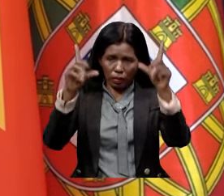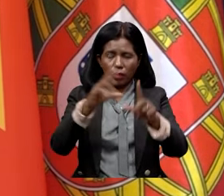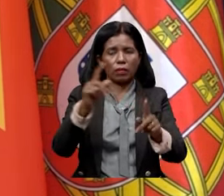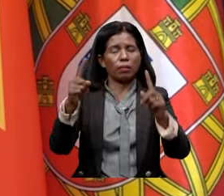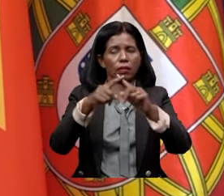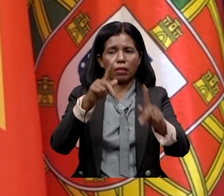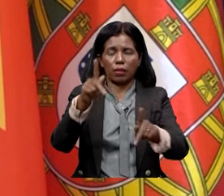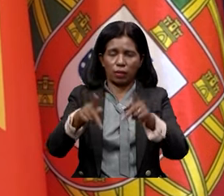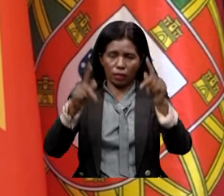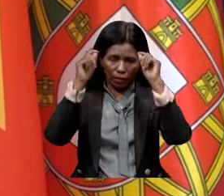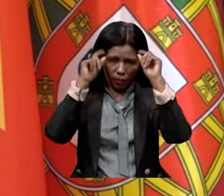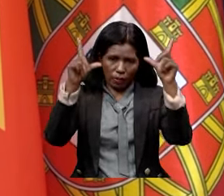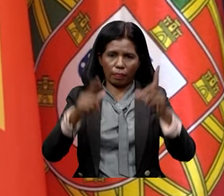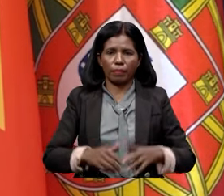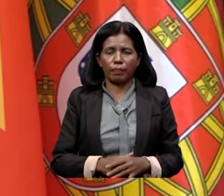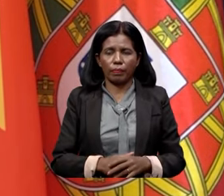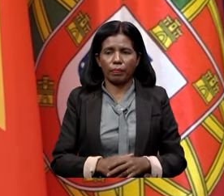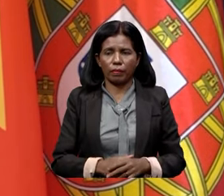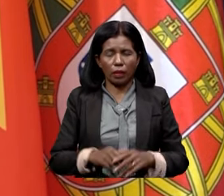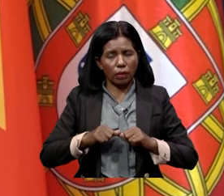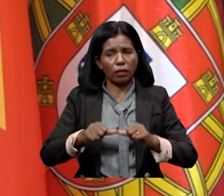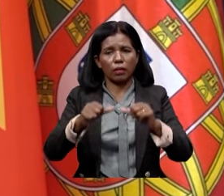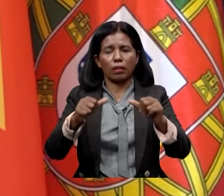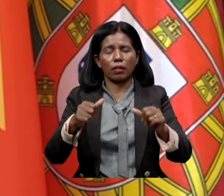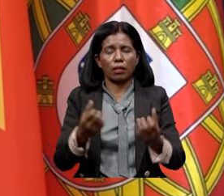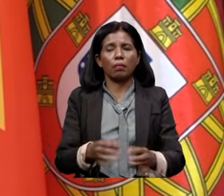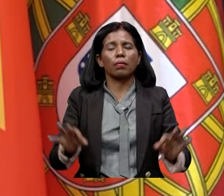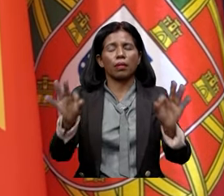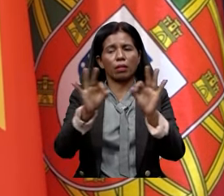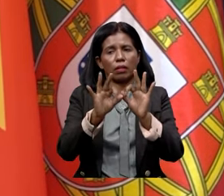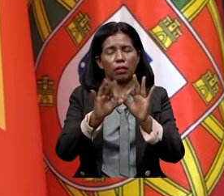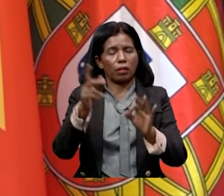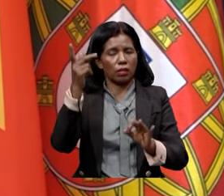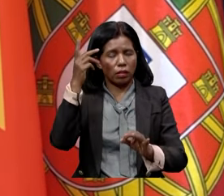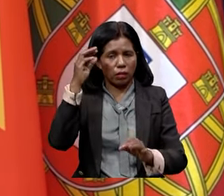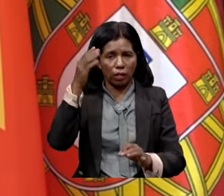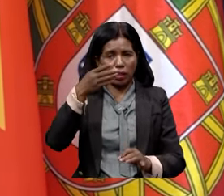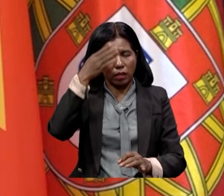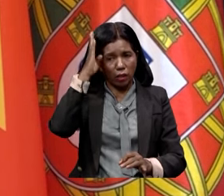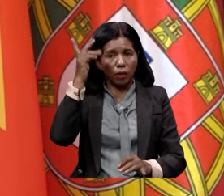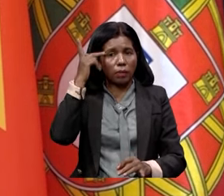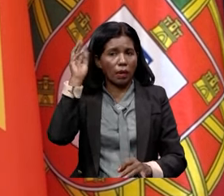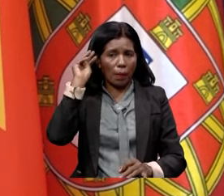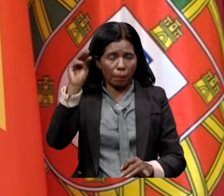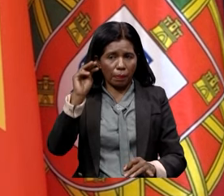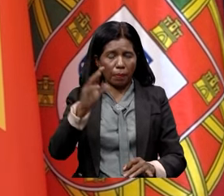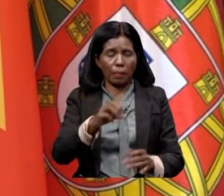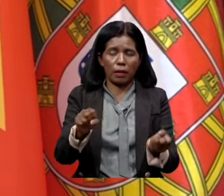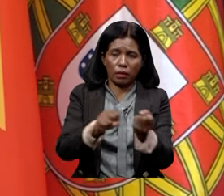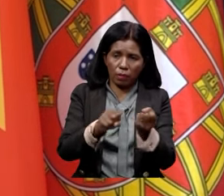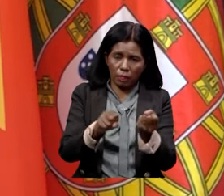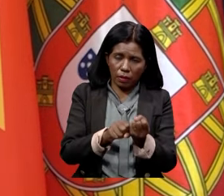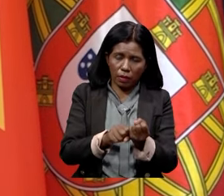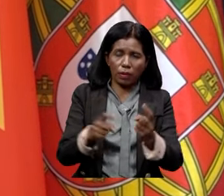povo timorense. Continuaremos, portanto, Sr. Primeiro-Ministro, a contribuir para